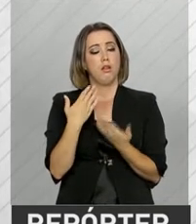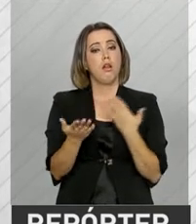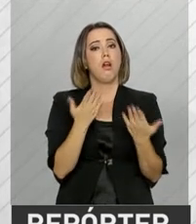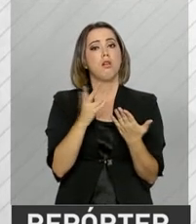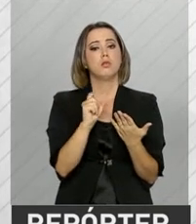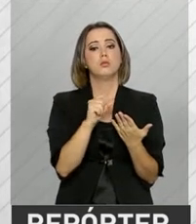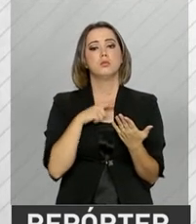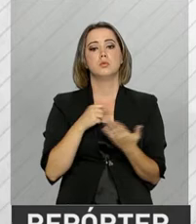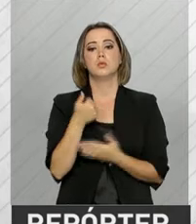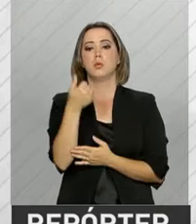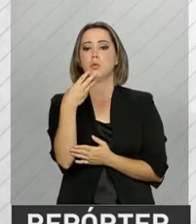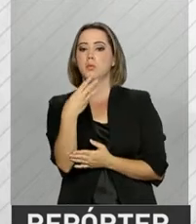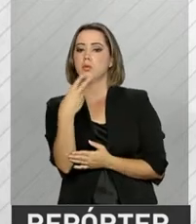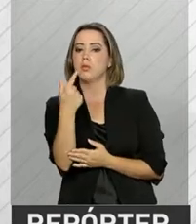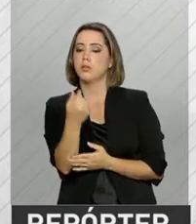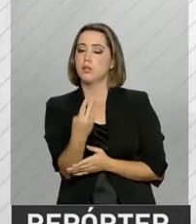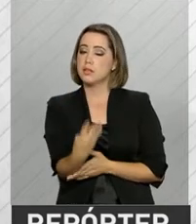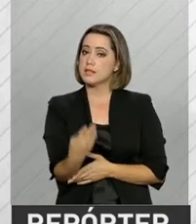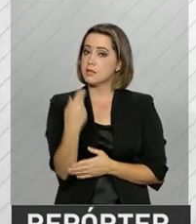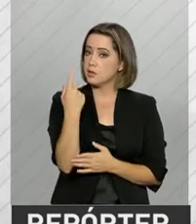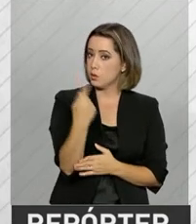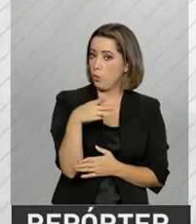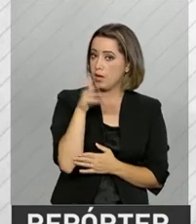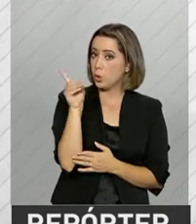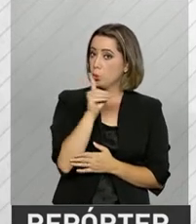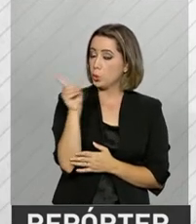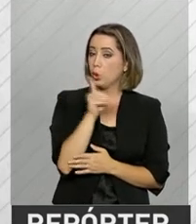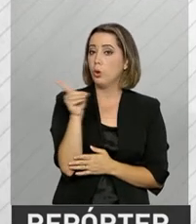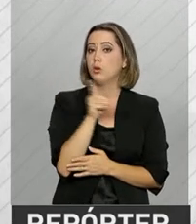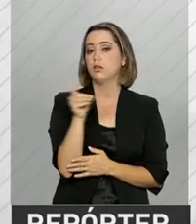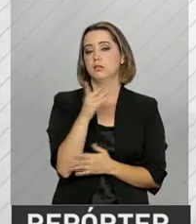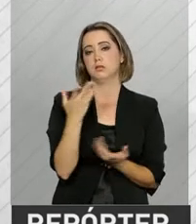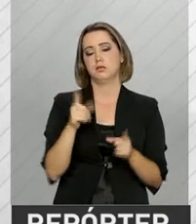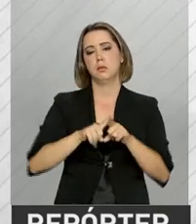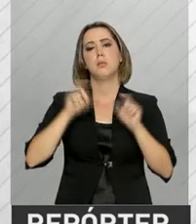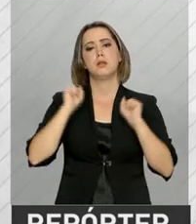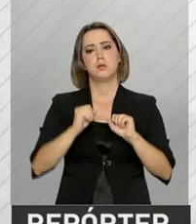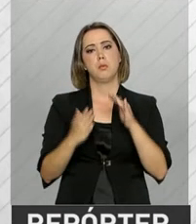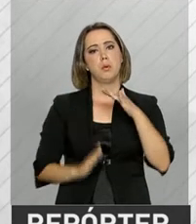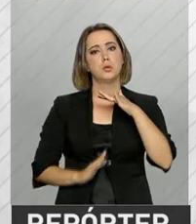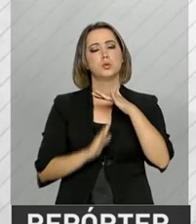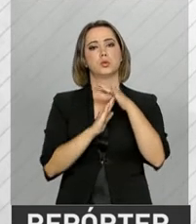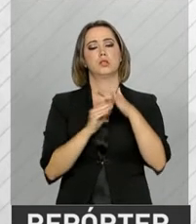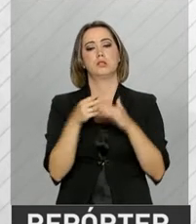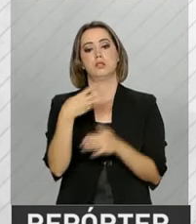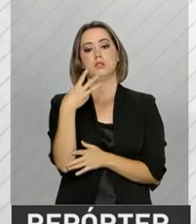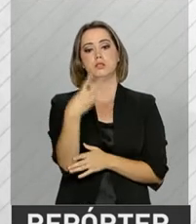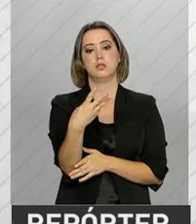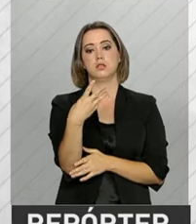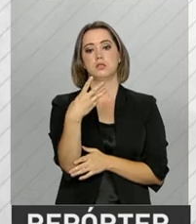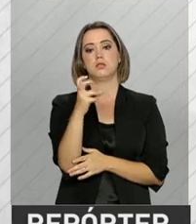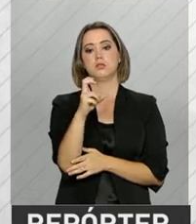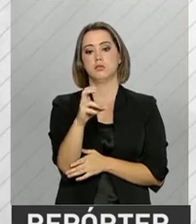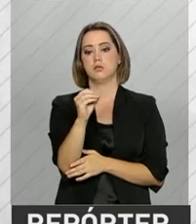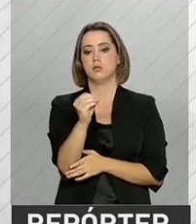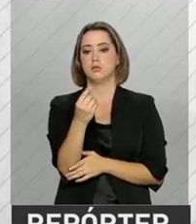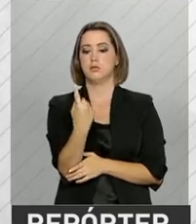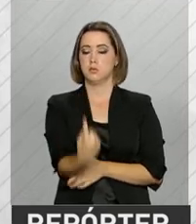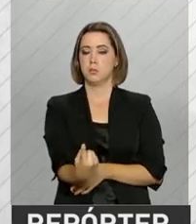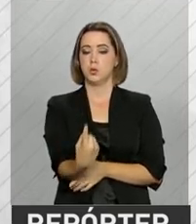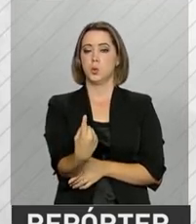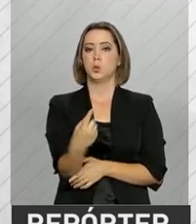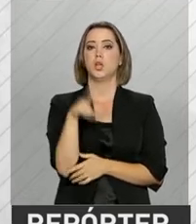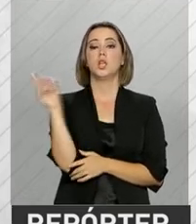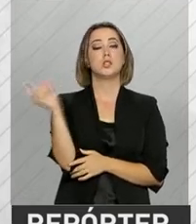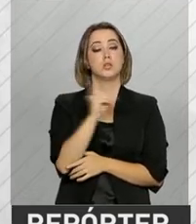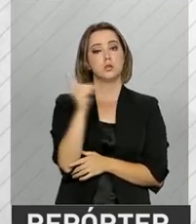$1.341 por mês no ano passado. Mas os valores podem chegar a $3.501. Para receber isso, o trabalhador teria que esperar até